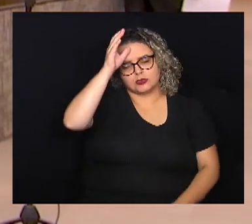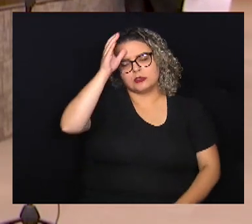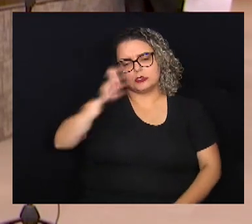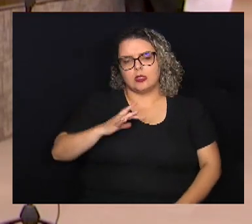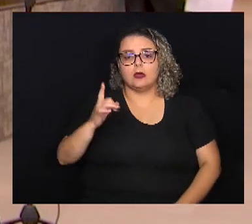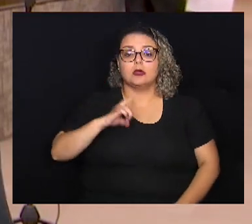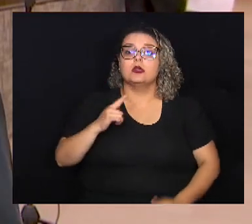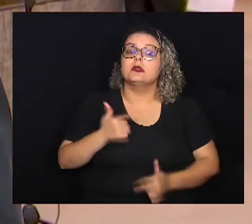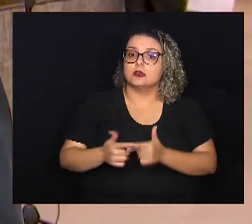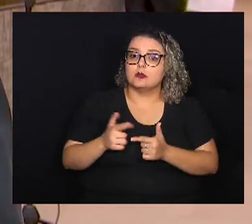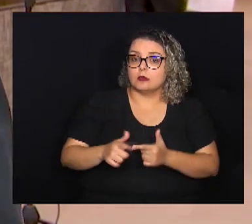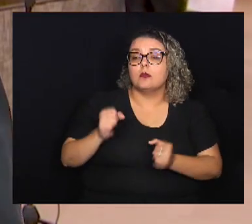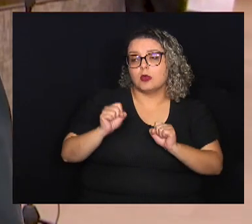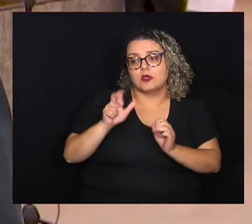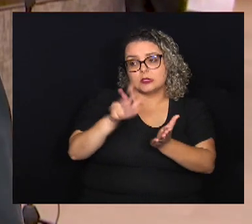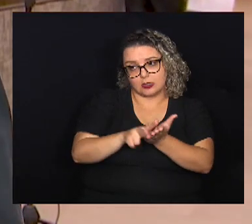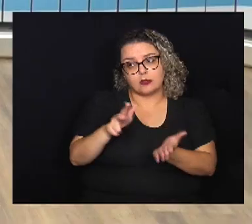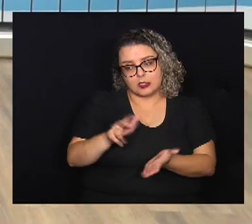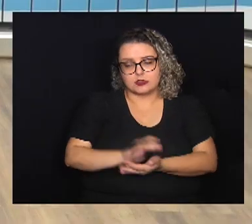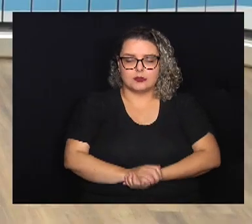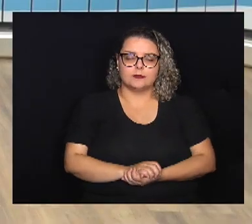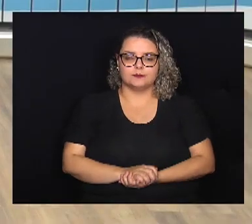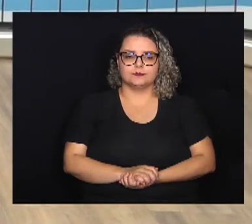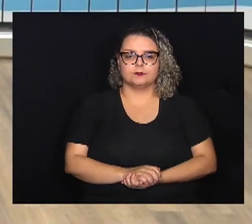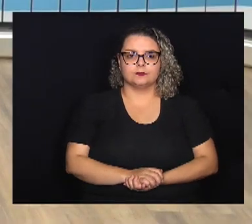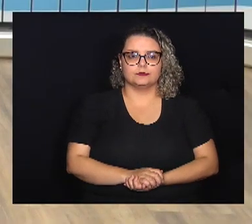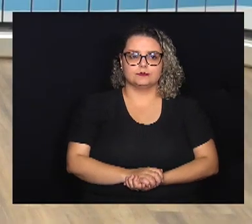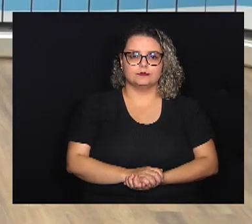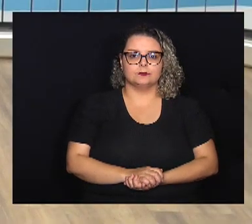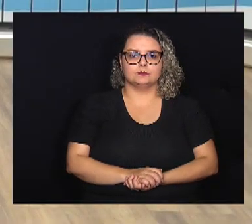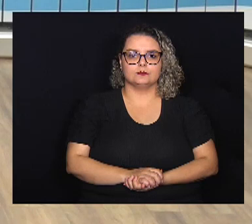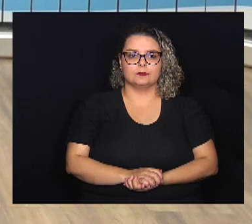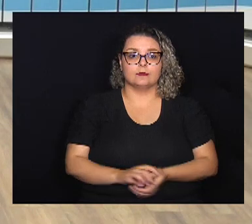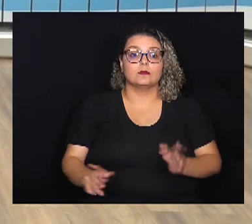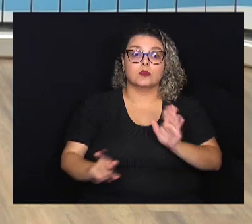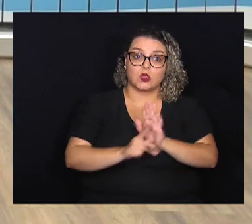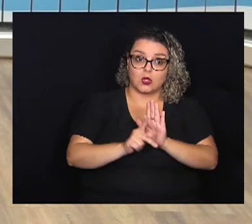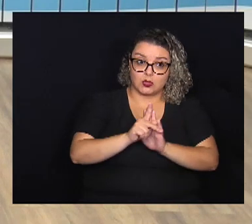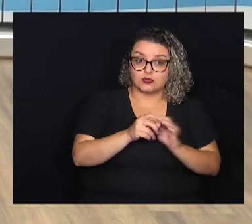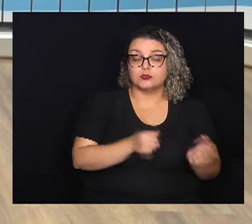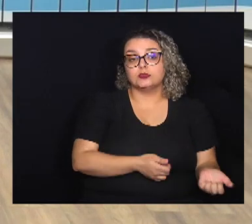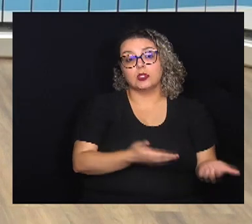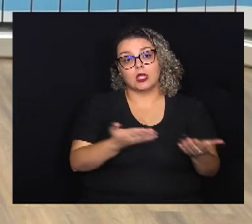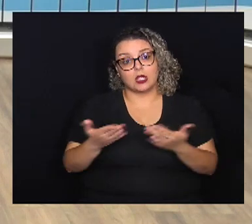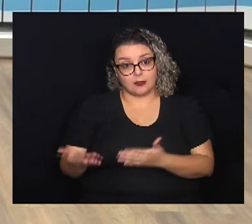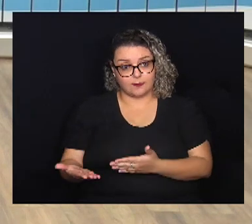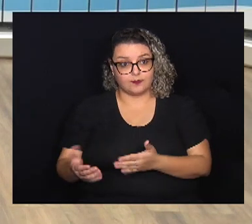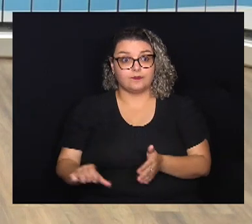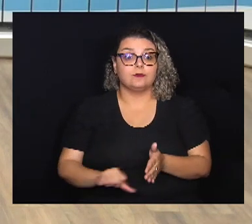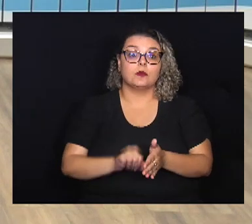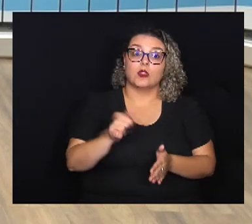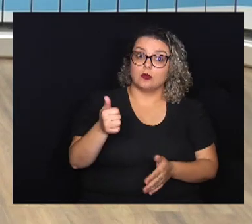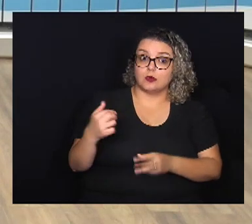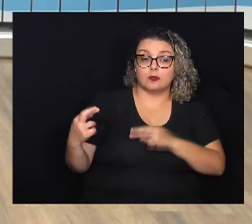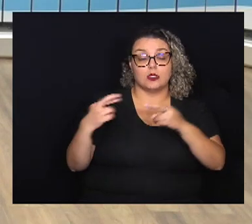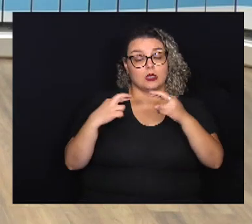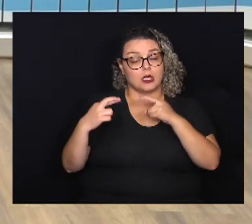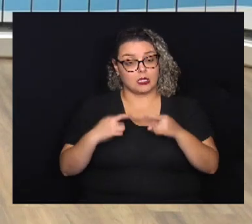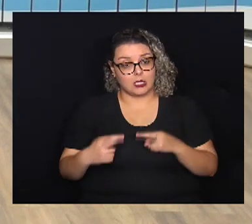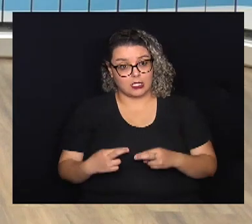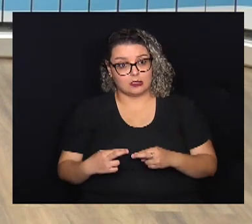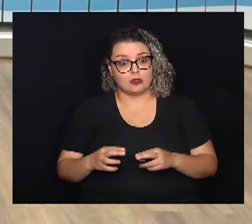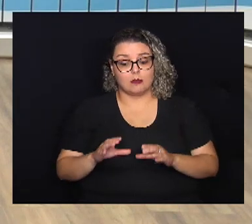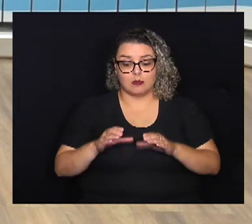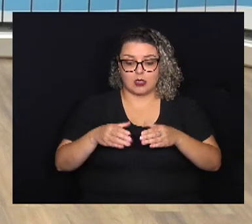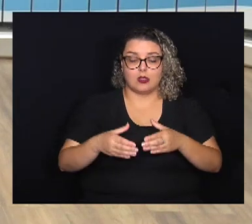tem esse problema possa regularizar os projetos apresentados são primeiramente analisados pela